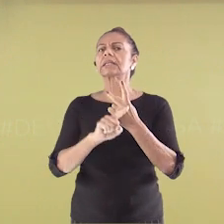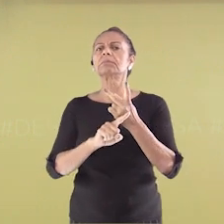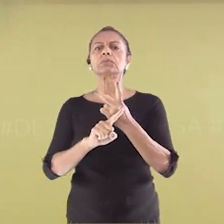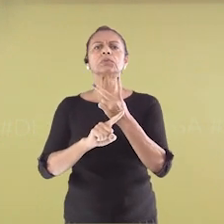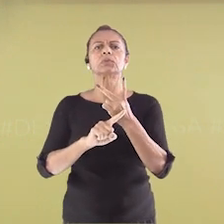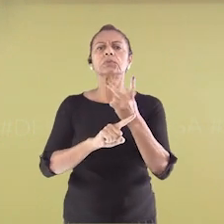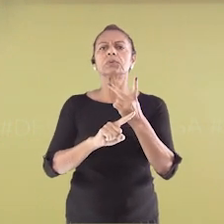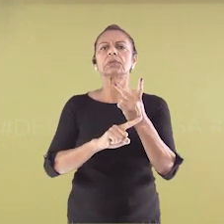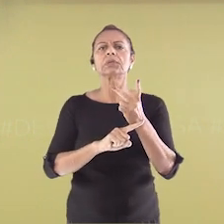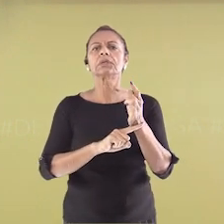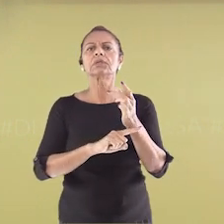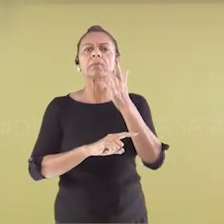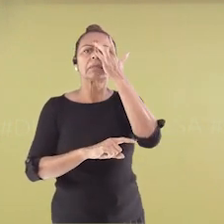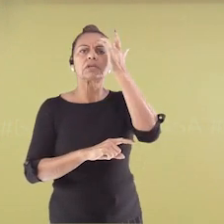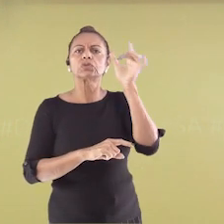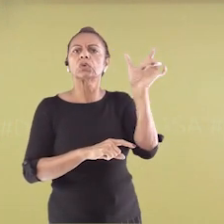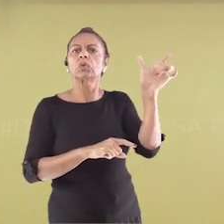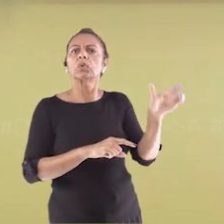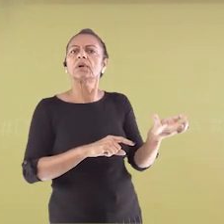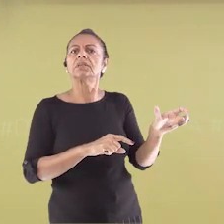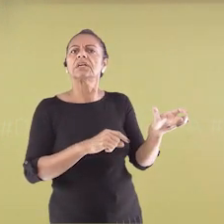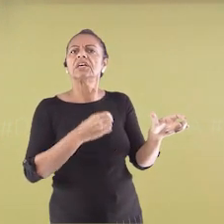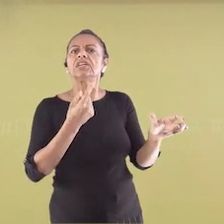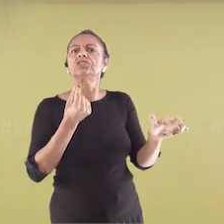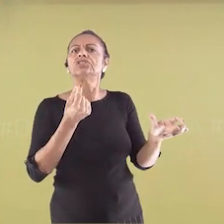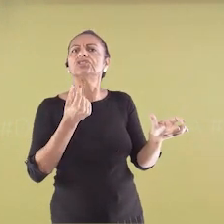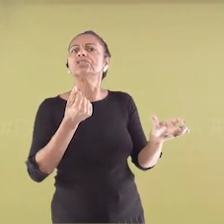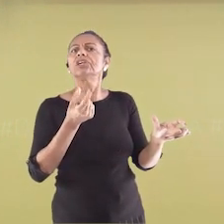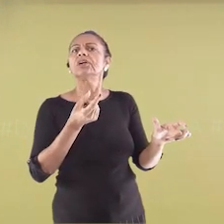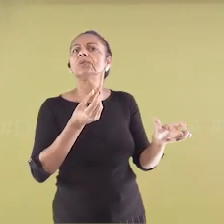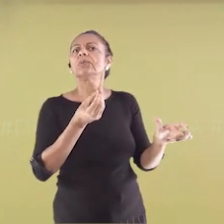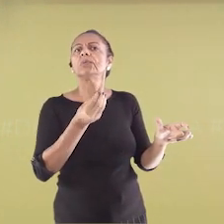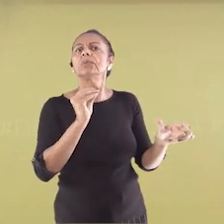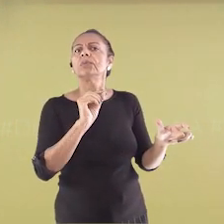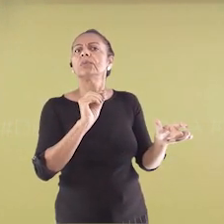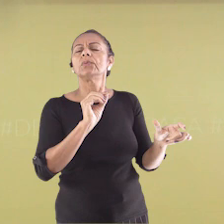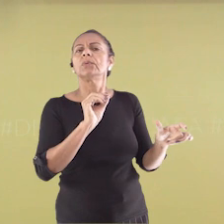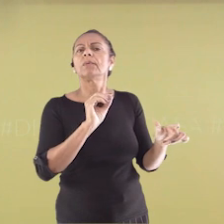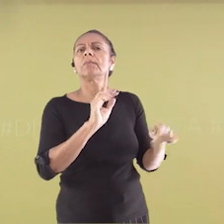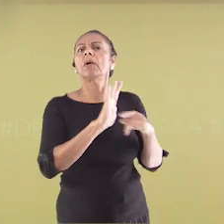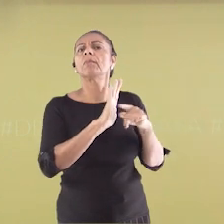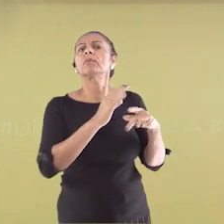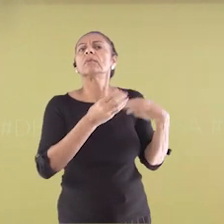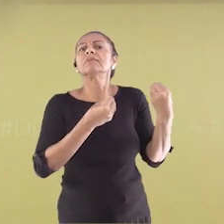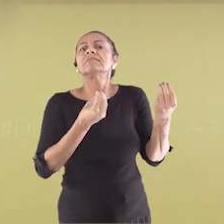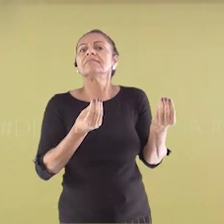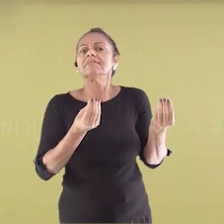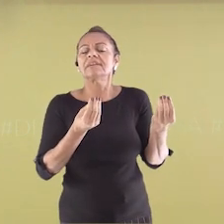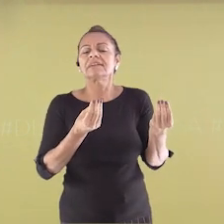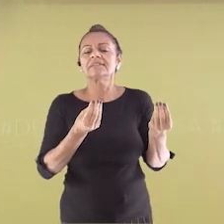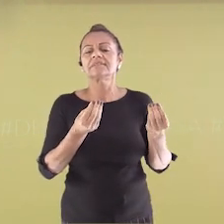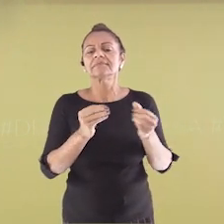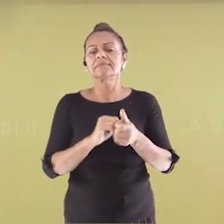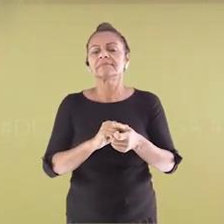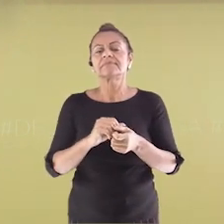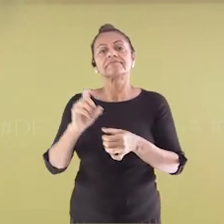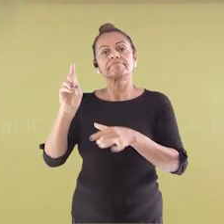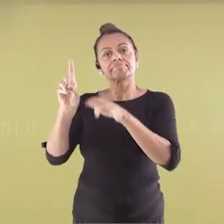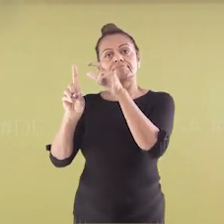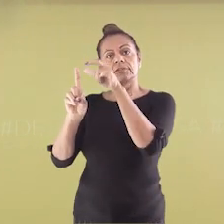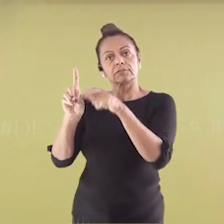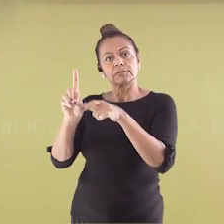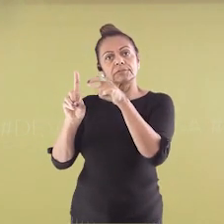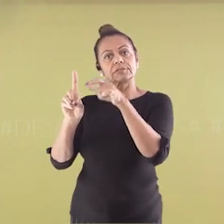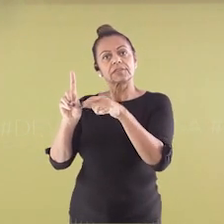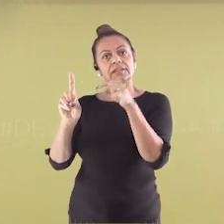donos? Temos como resposta o governo e a justiça. Ou seja, governo e justiça